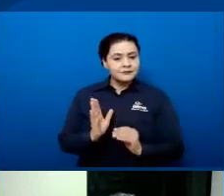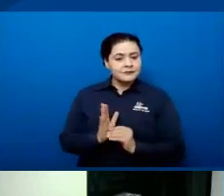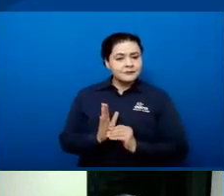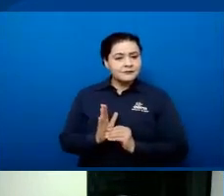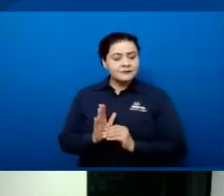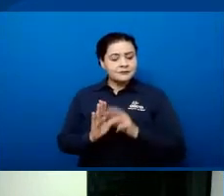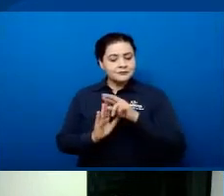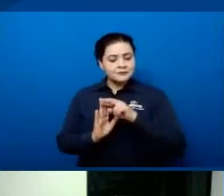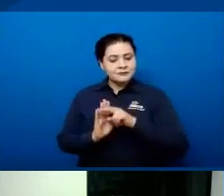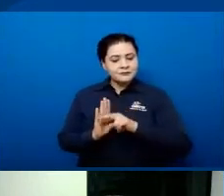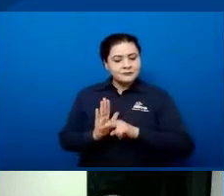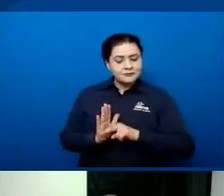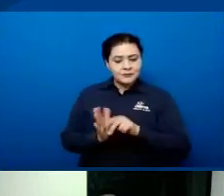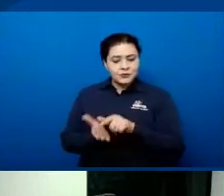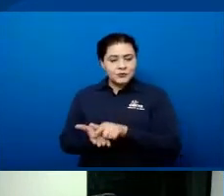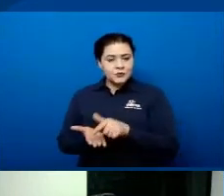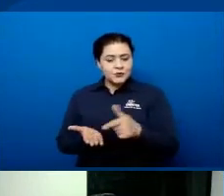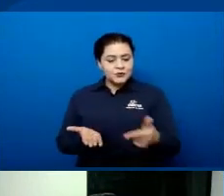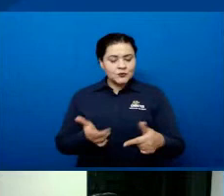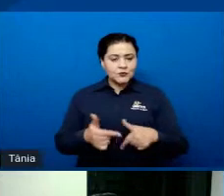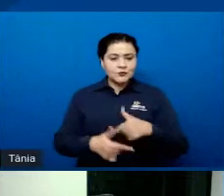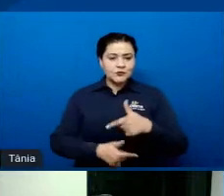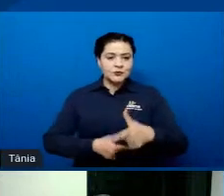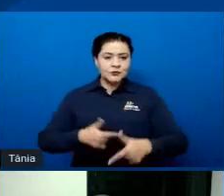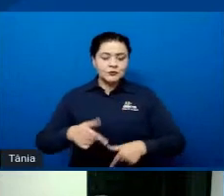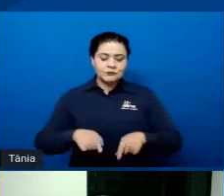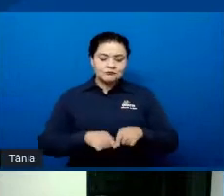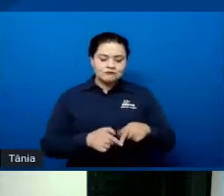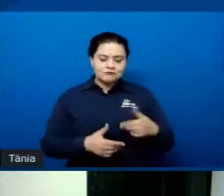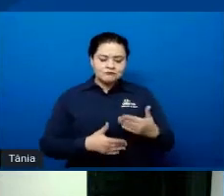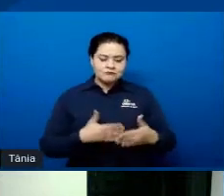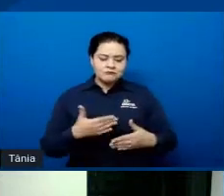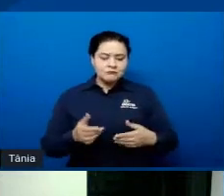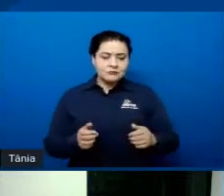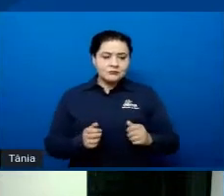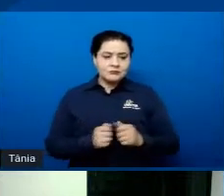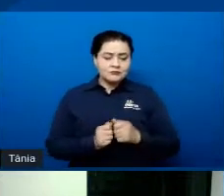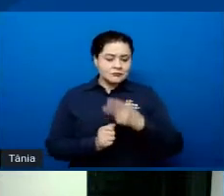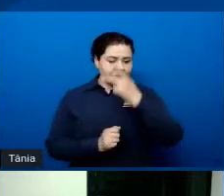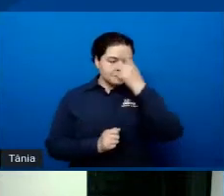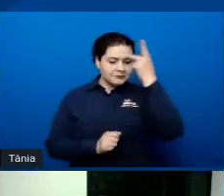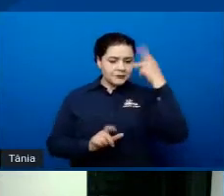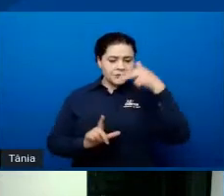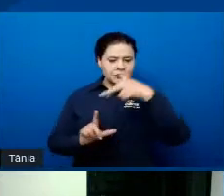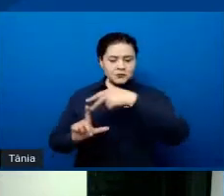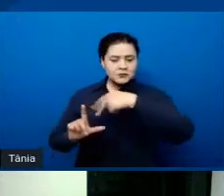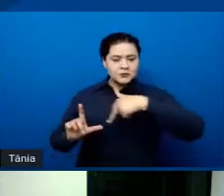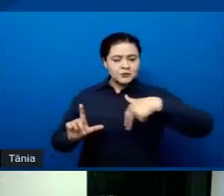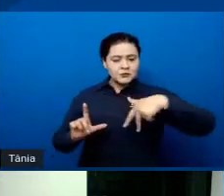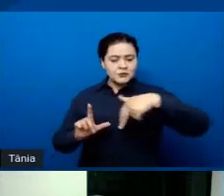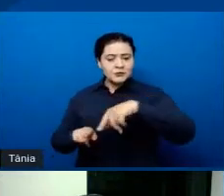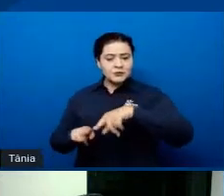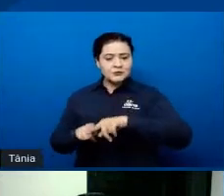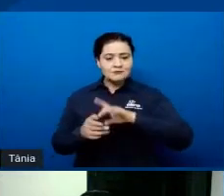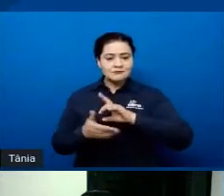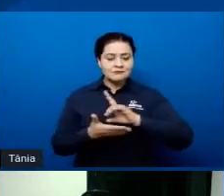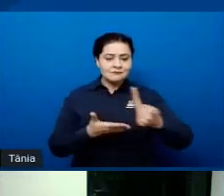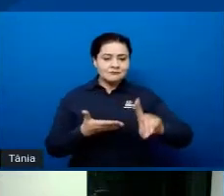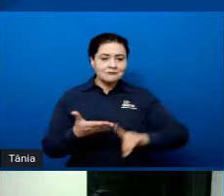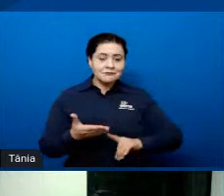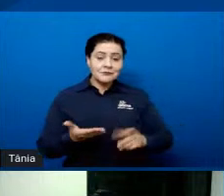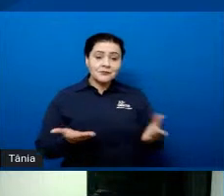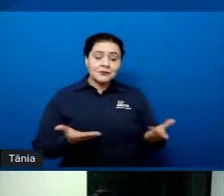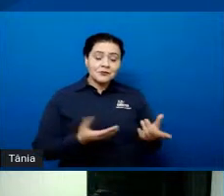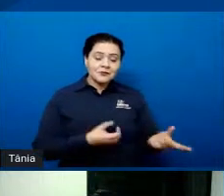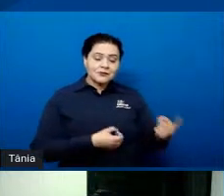com o jornalista, trabalhou o desenvolvimento lá com o animador, com o designer, com o ilustrador e tal, e ele vai voltar para o